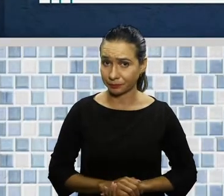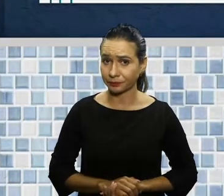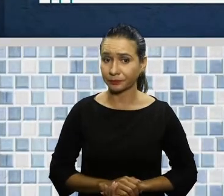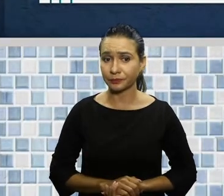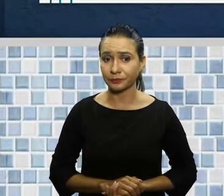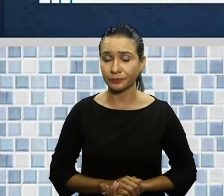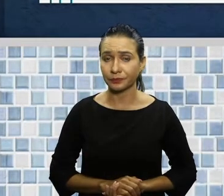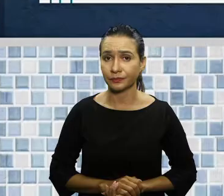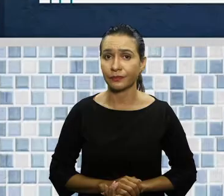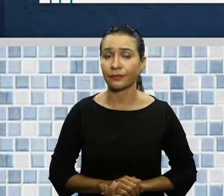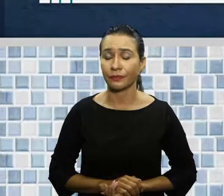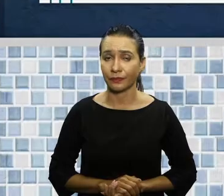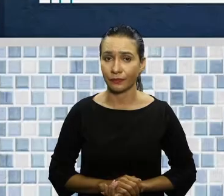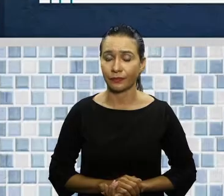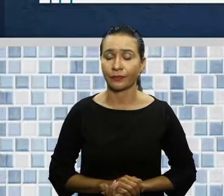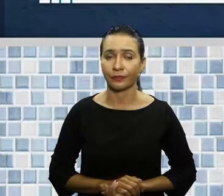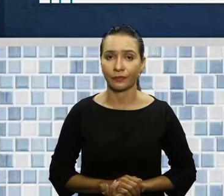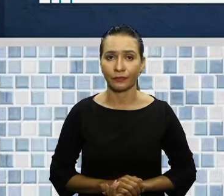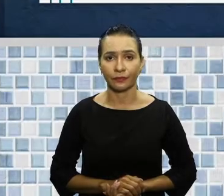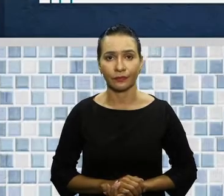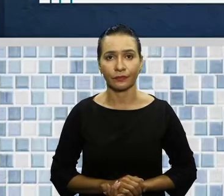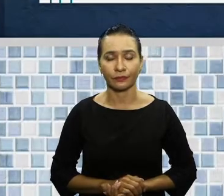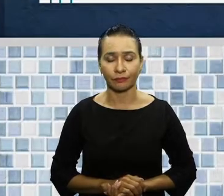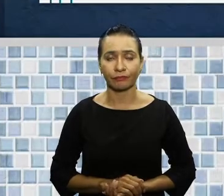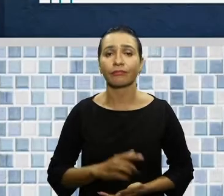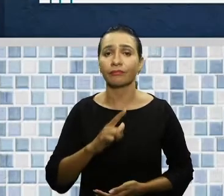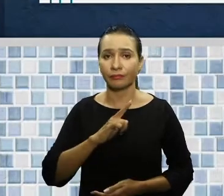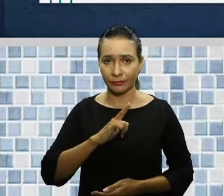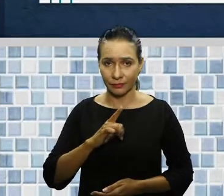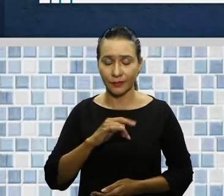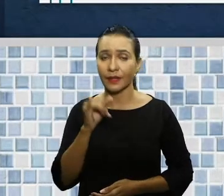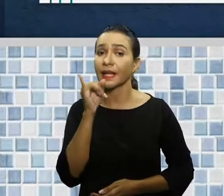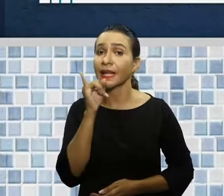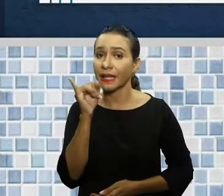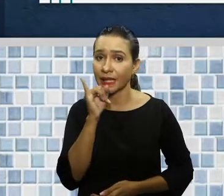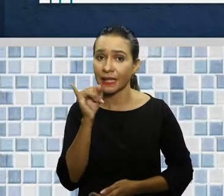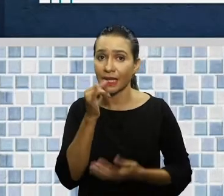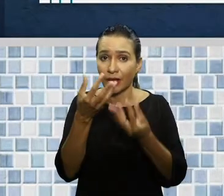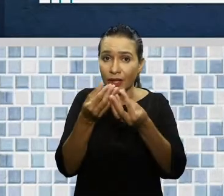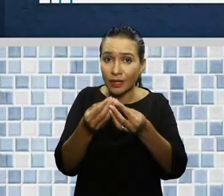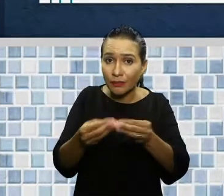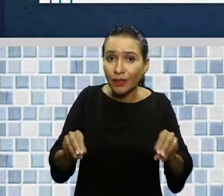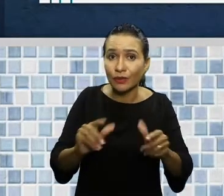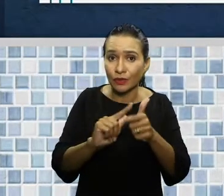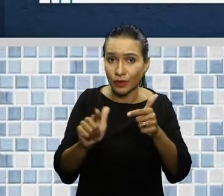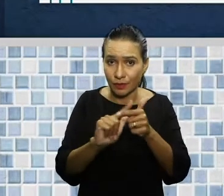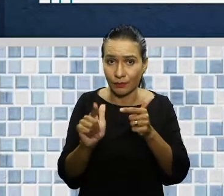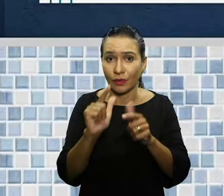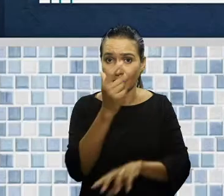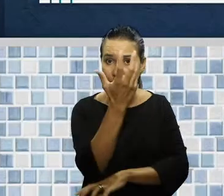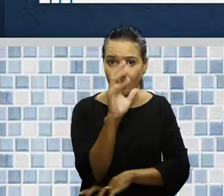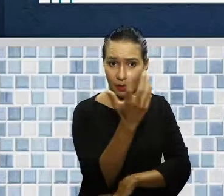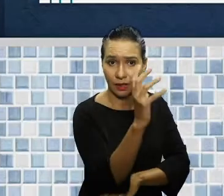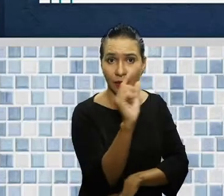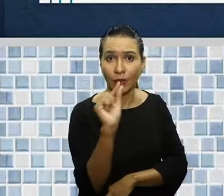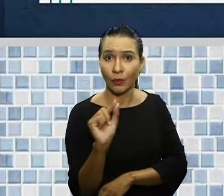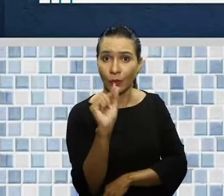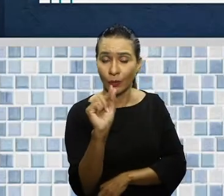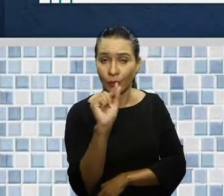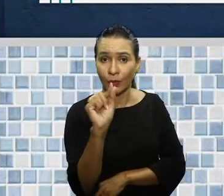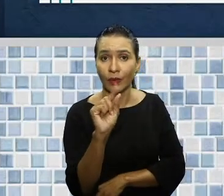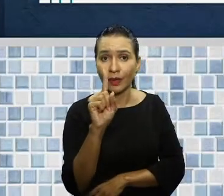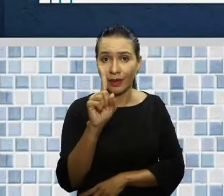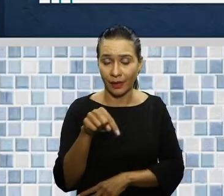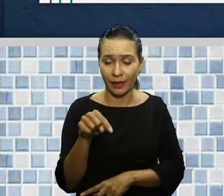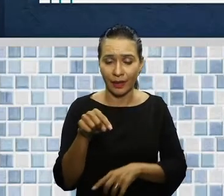um dos exemplos de dano que o homem vem causando na natureza é a